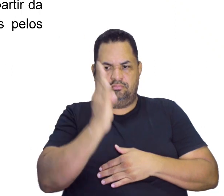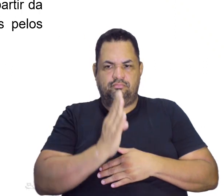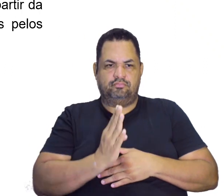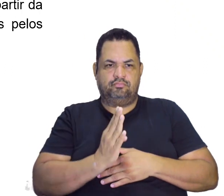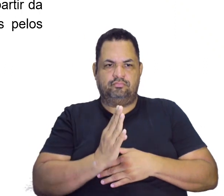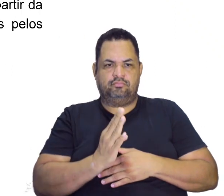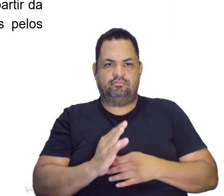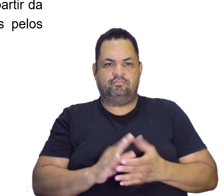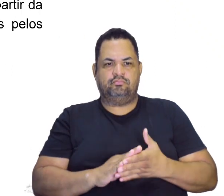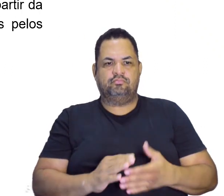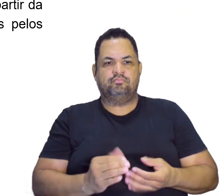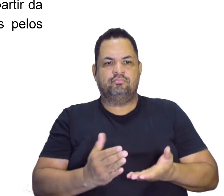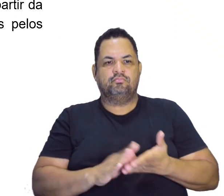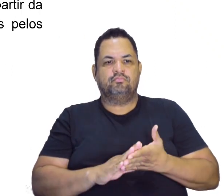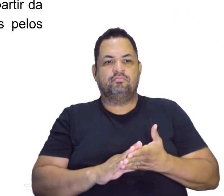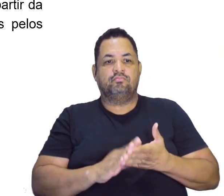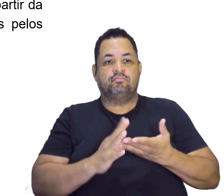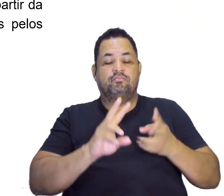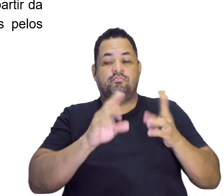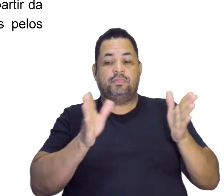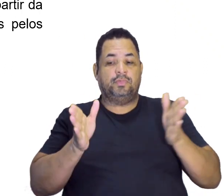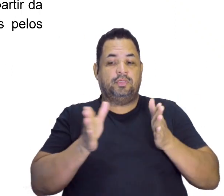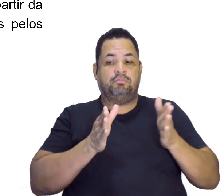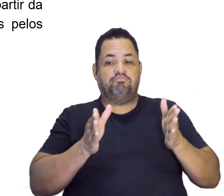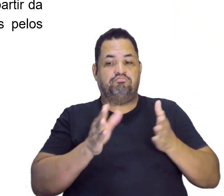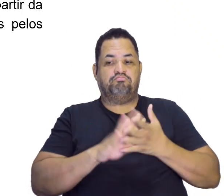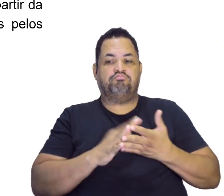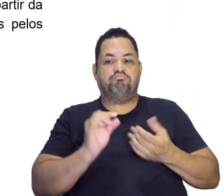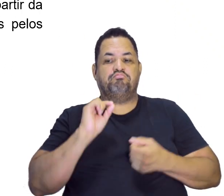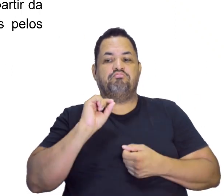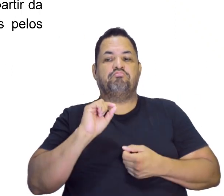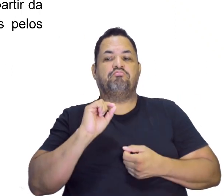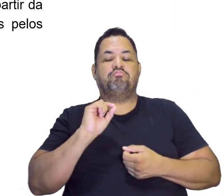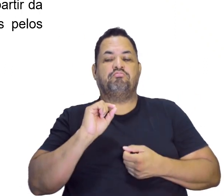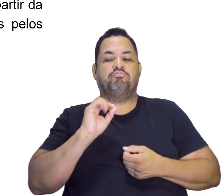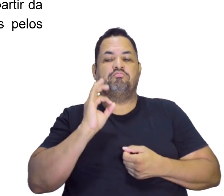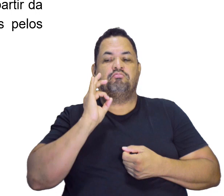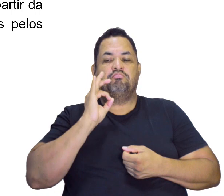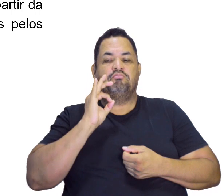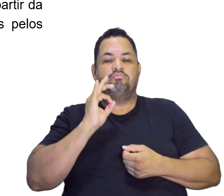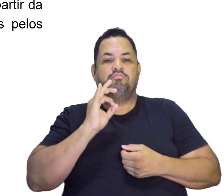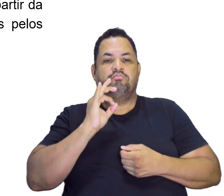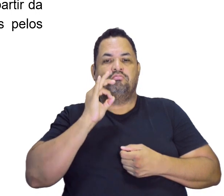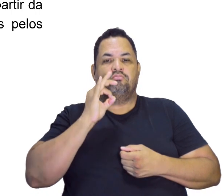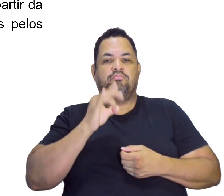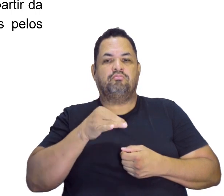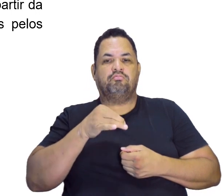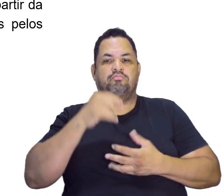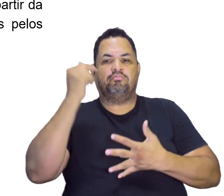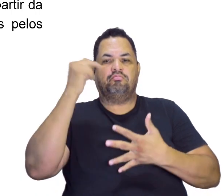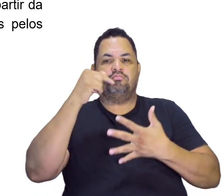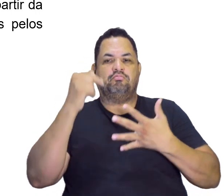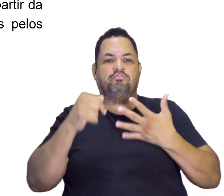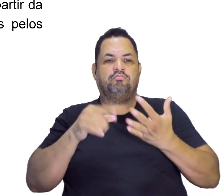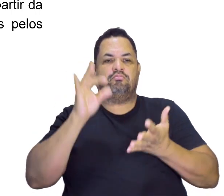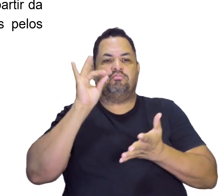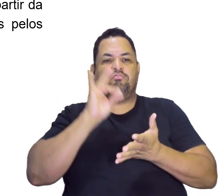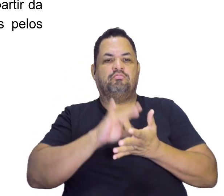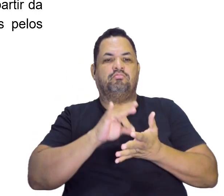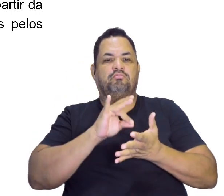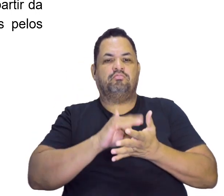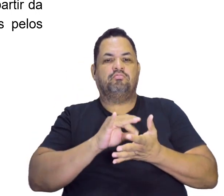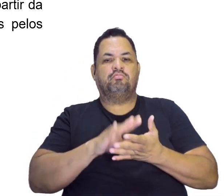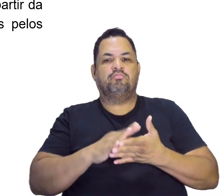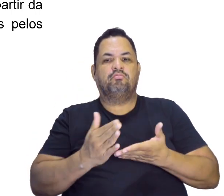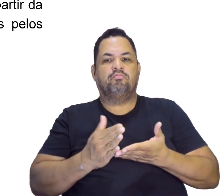brasileira. Sobre esse período, é correto a alternativa que afirma. Então,